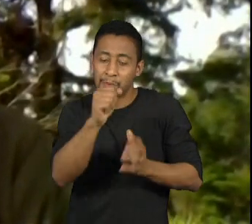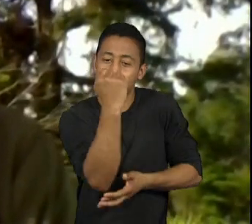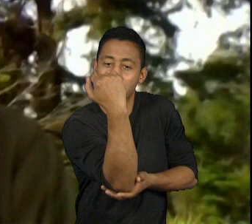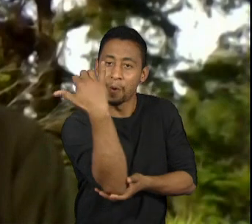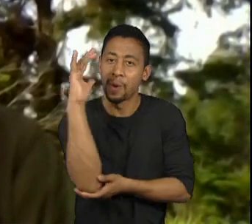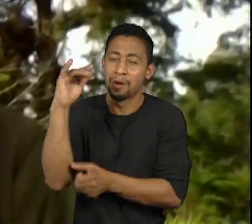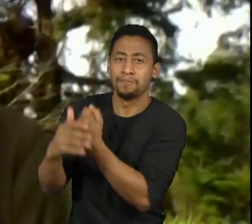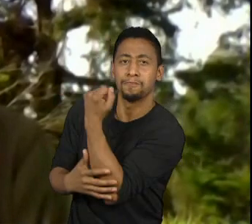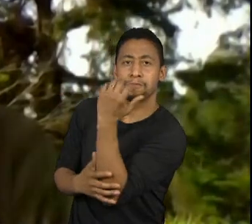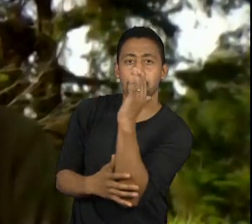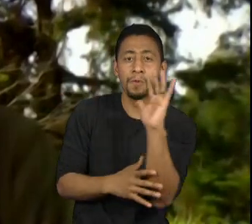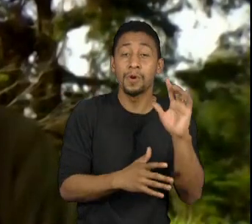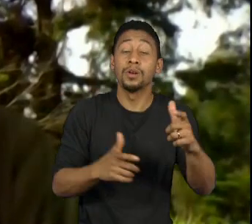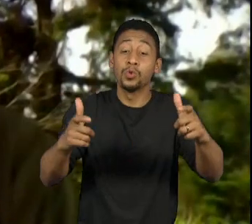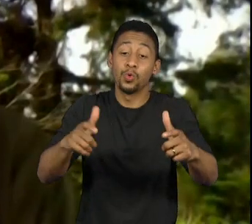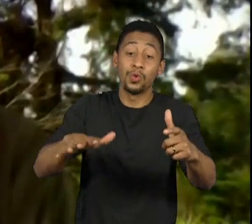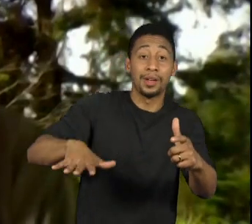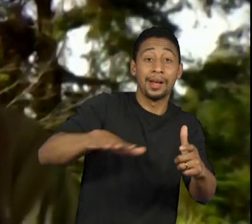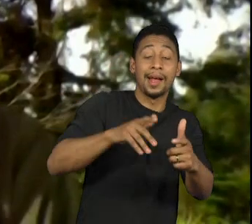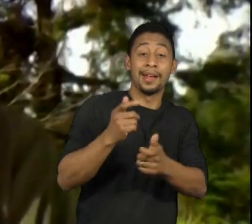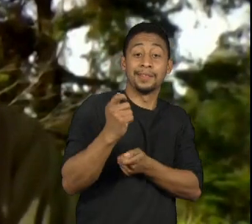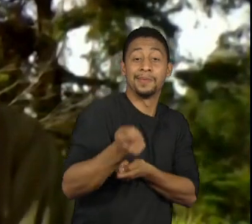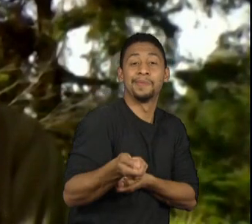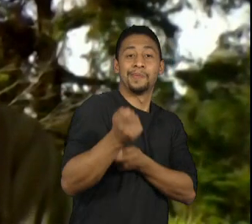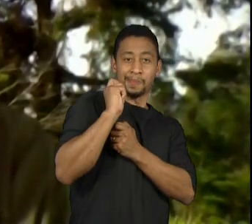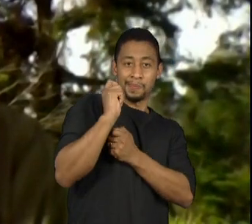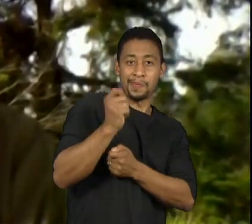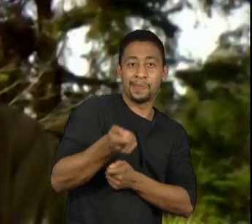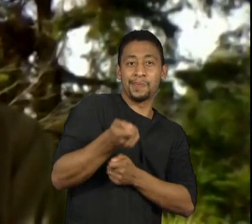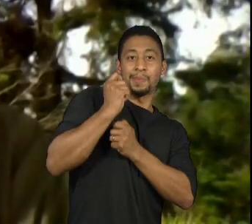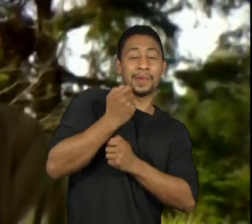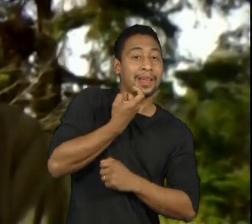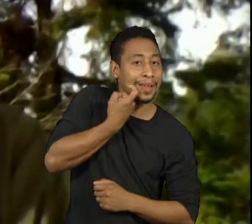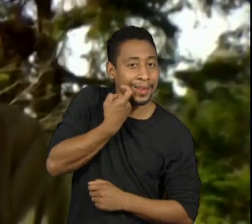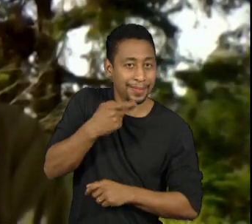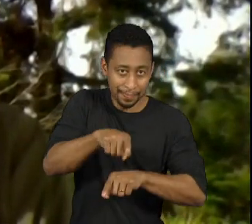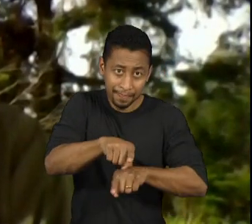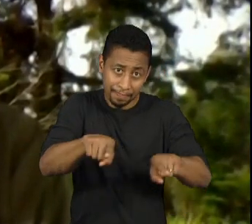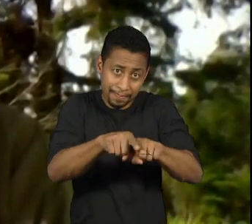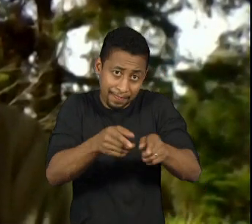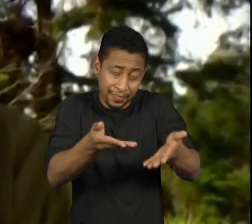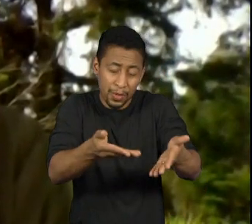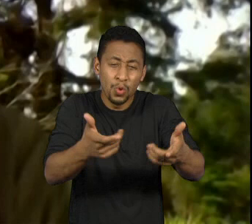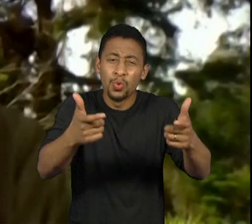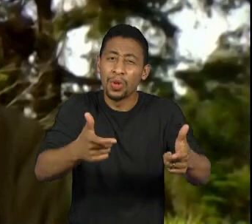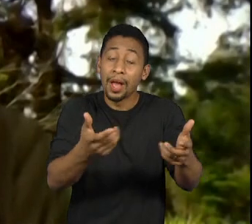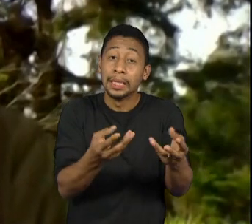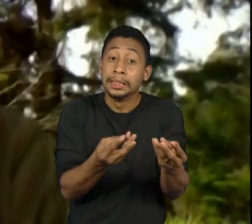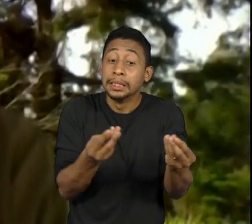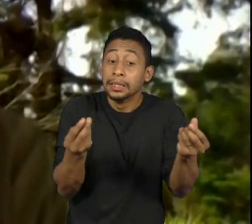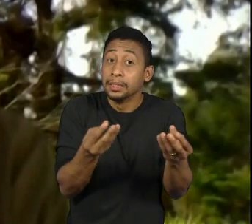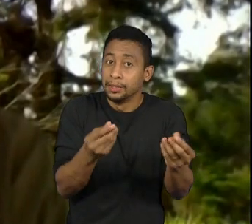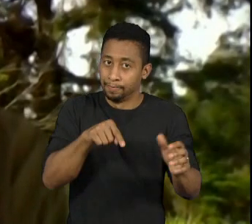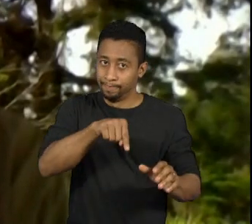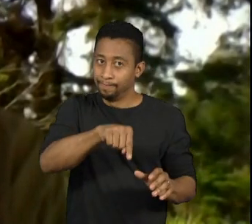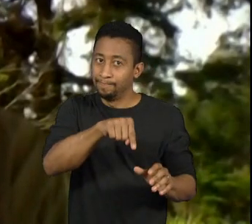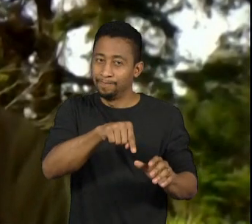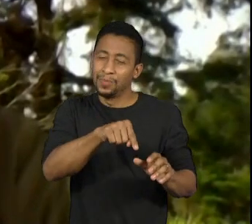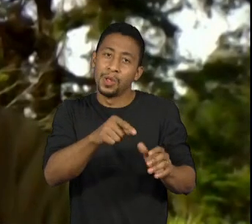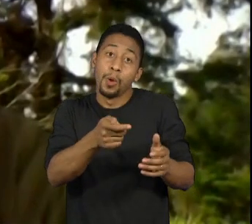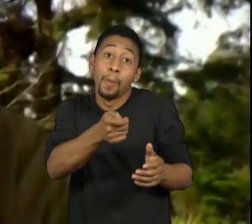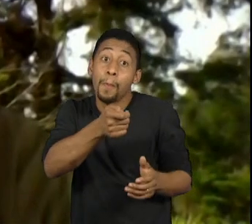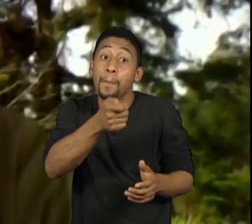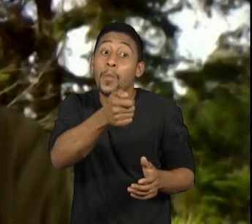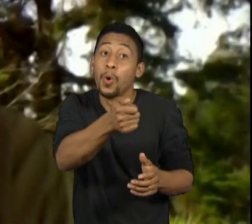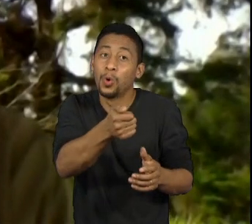ambientes extremamente sensíveis, né? Extremamente com baixo teor de recursos, mas